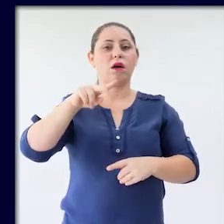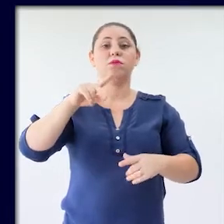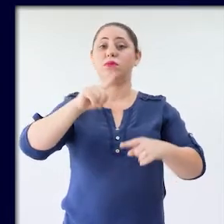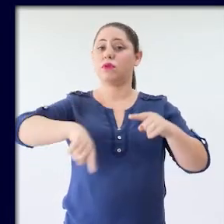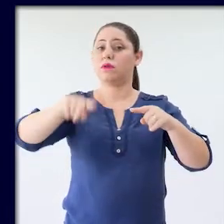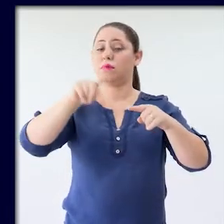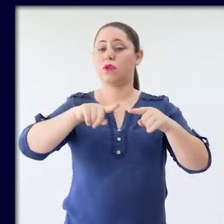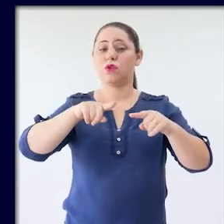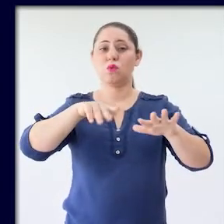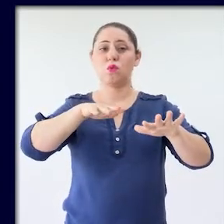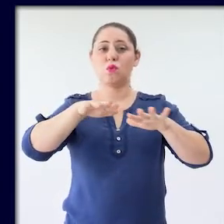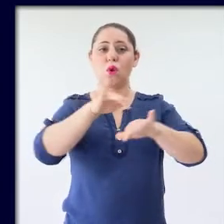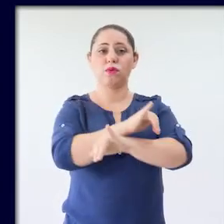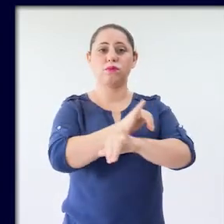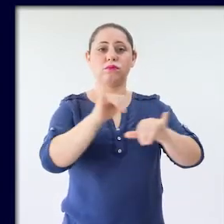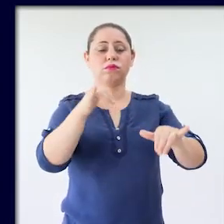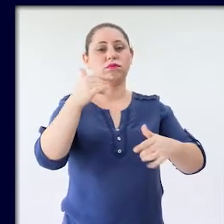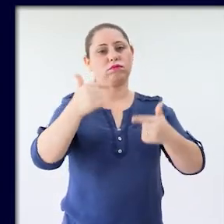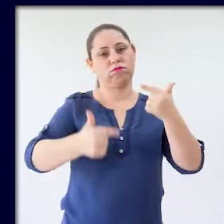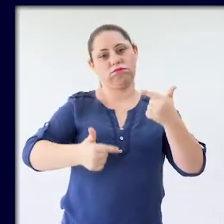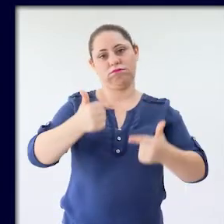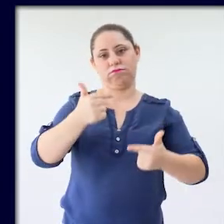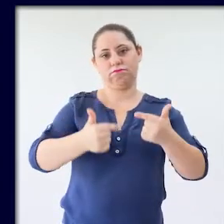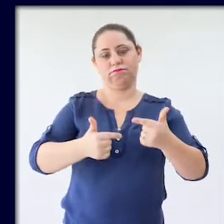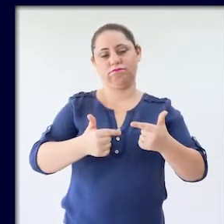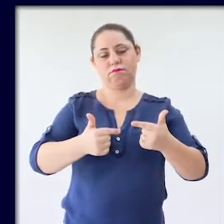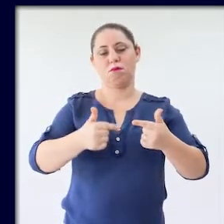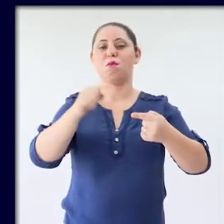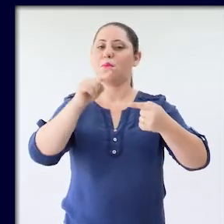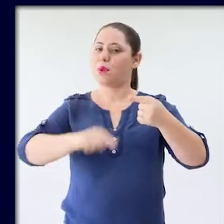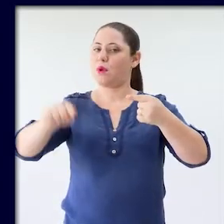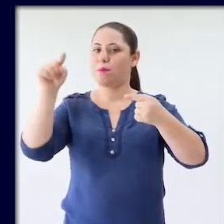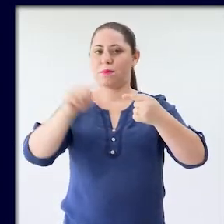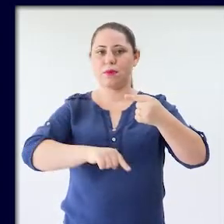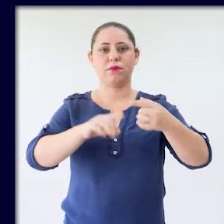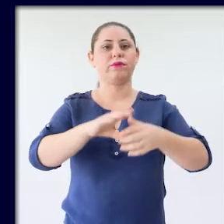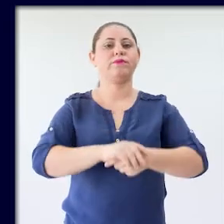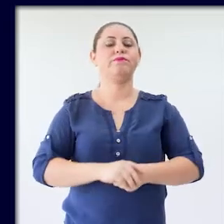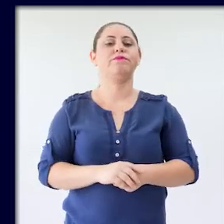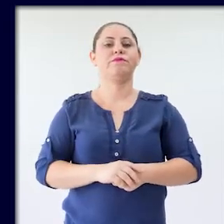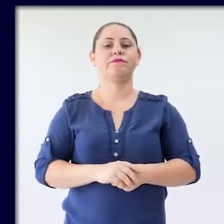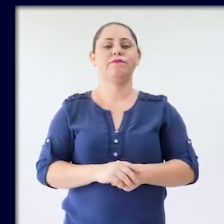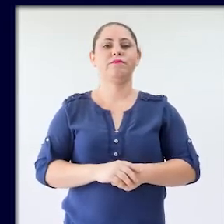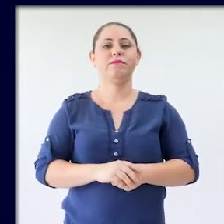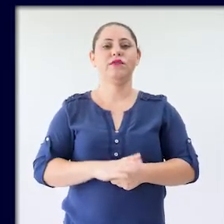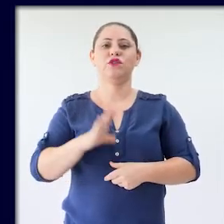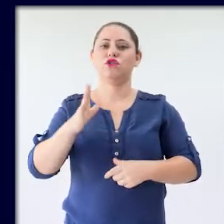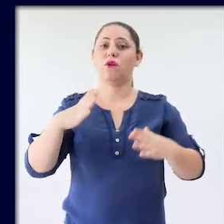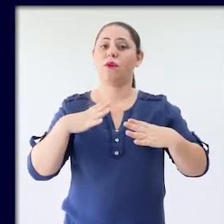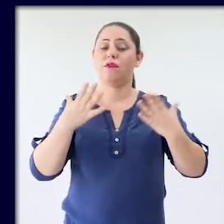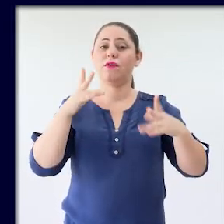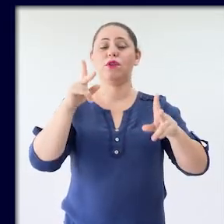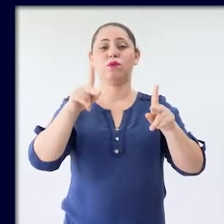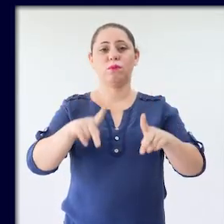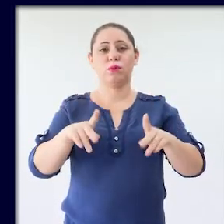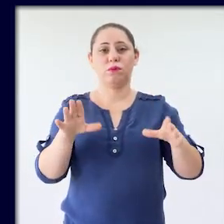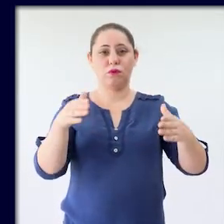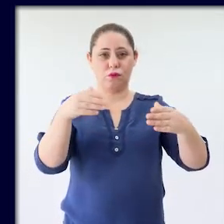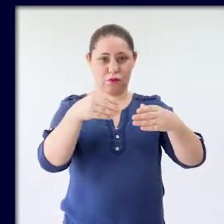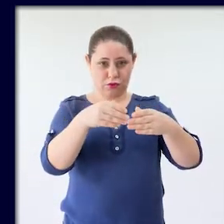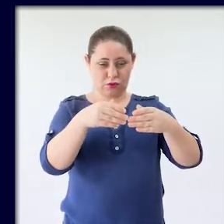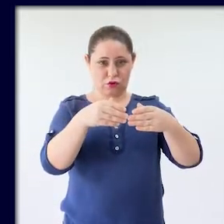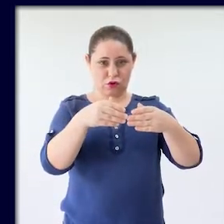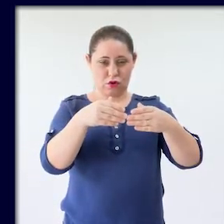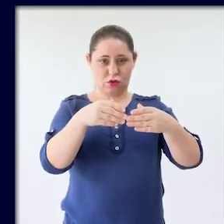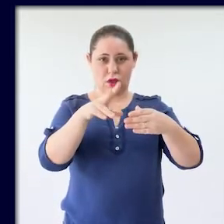em manifestações de propaganda política. Isso aí está proibido. Já nos eventos públicos ou